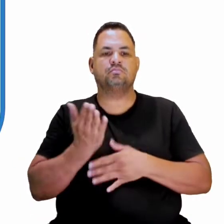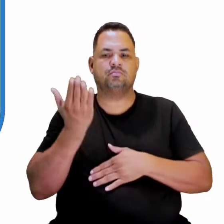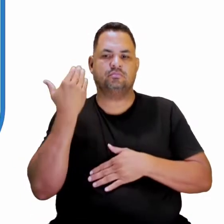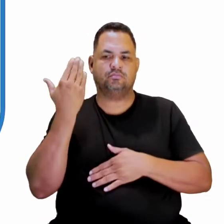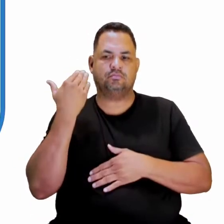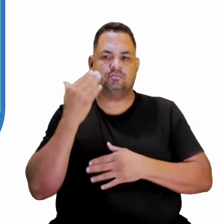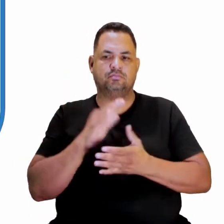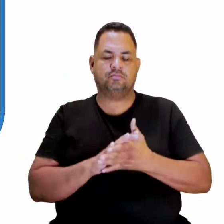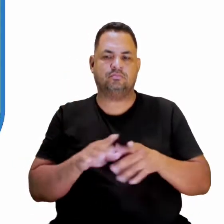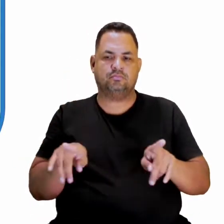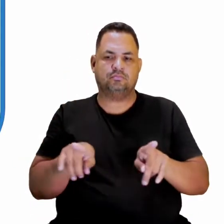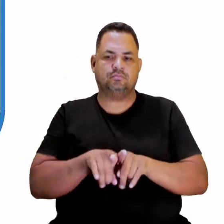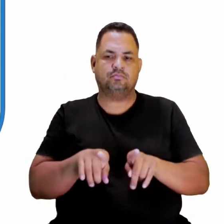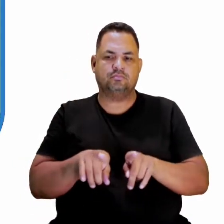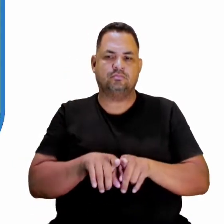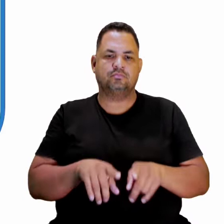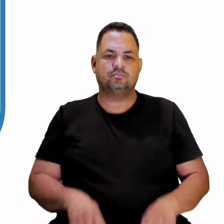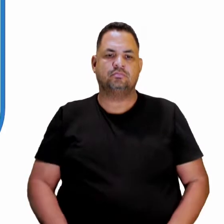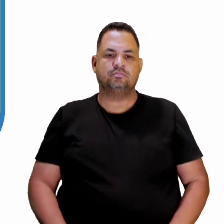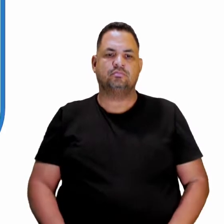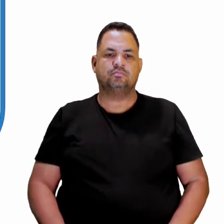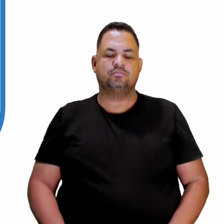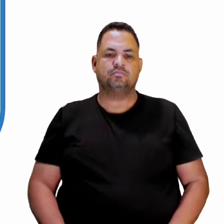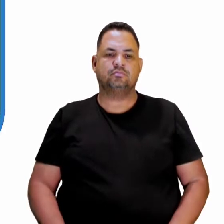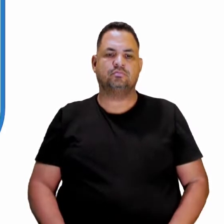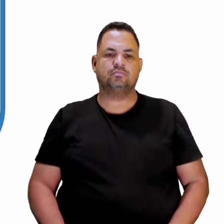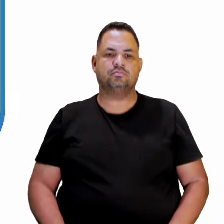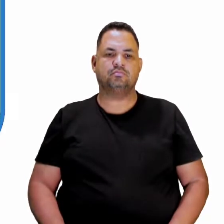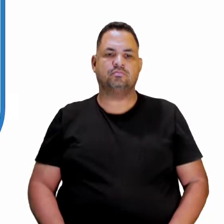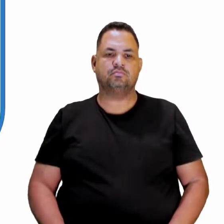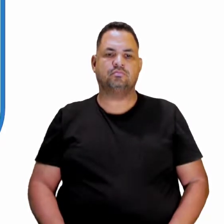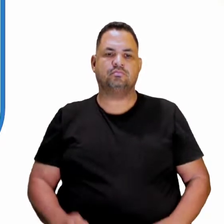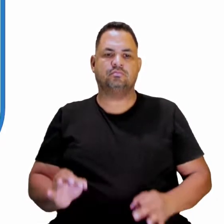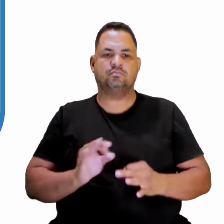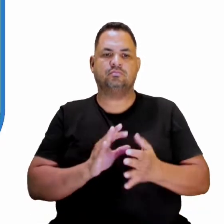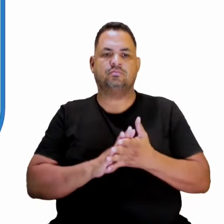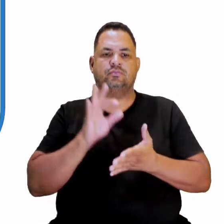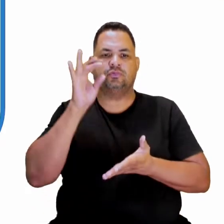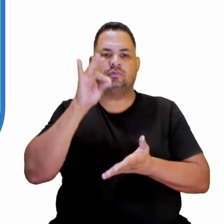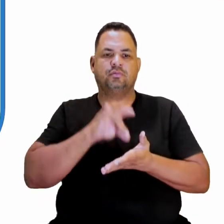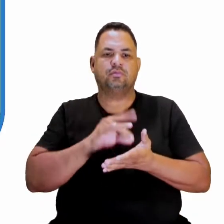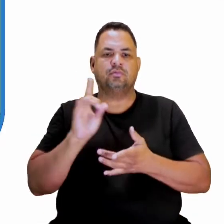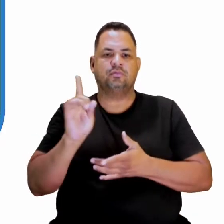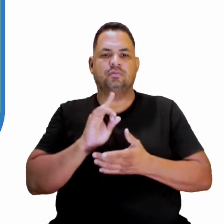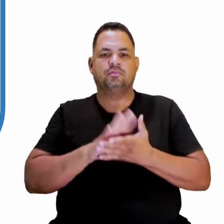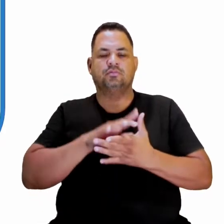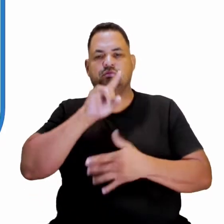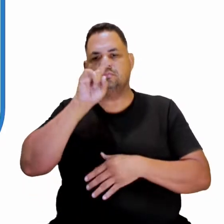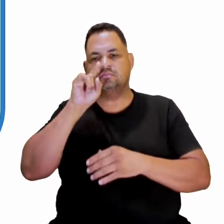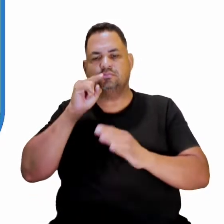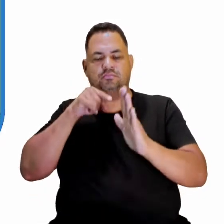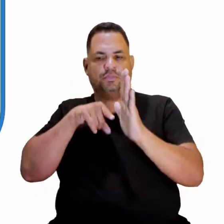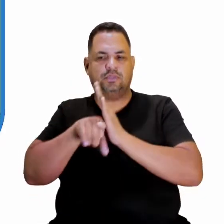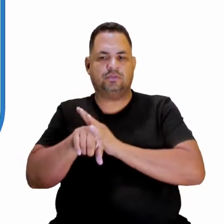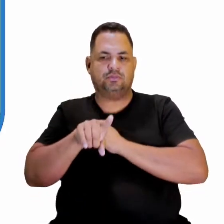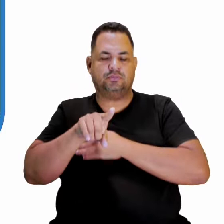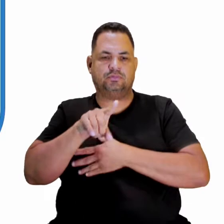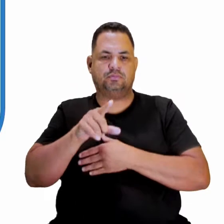passado, tudo bem? Também vamos ver sobre a forma afirmativa, negativa, interrogativa